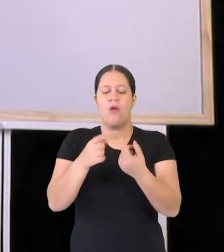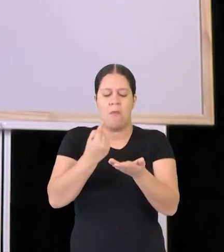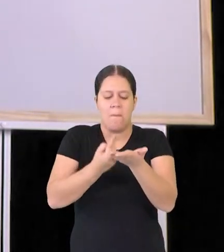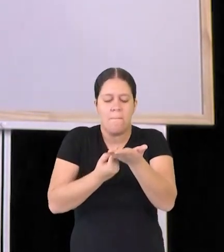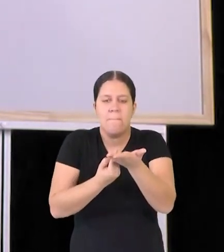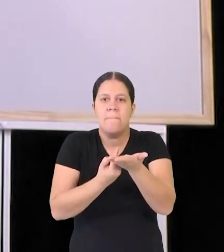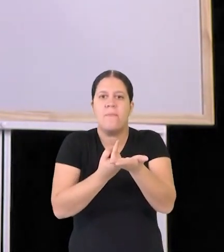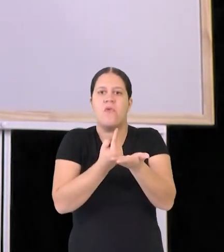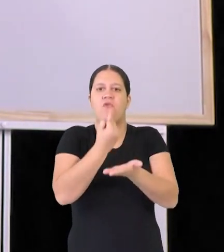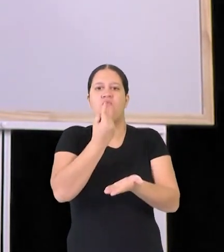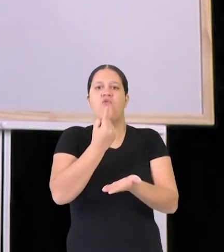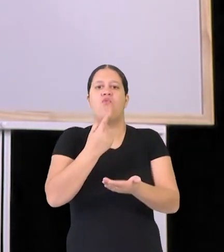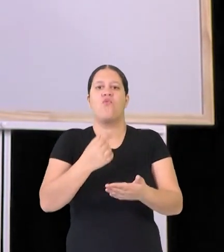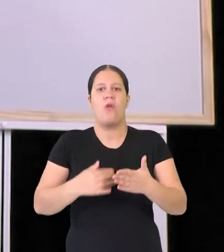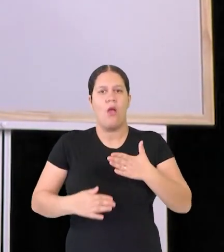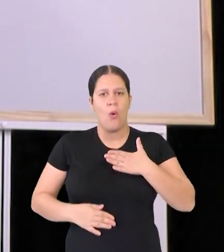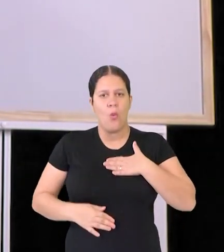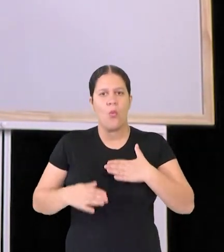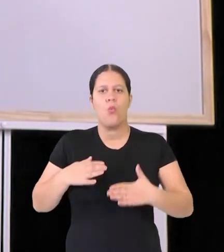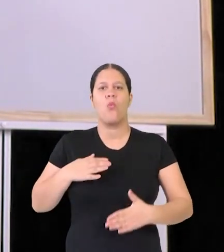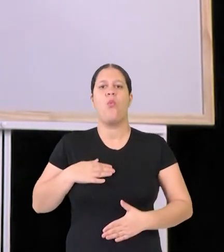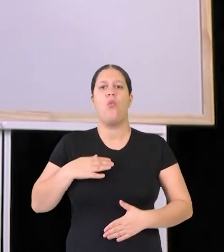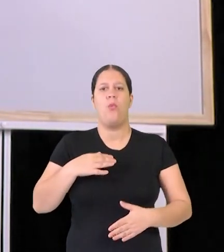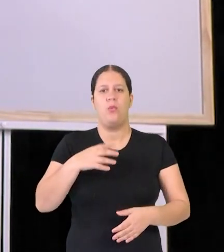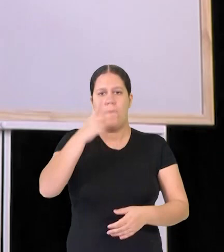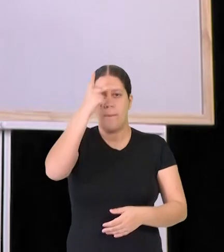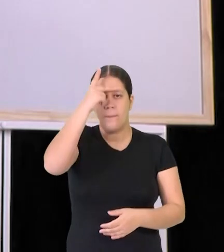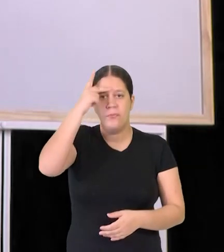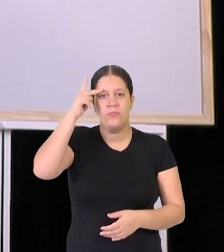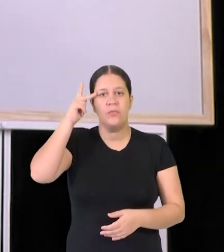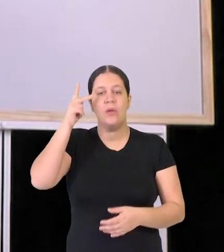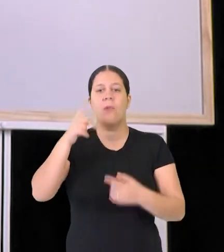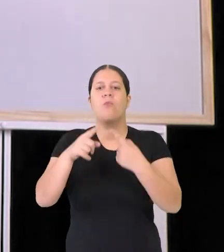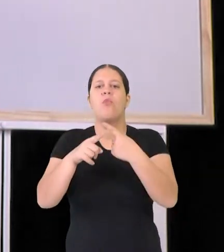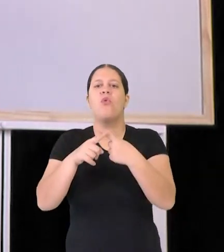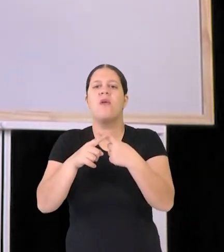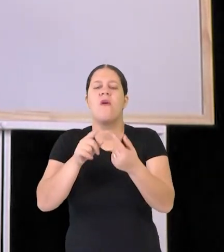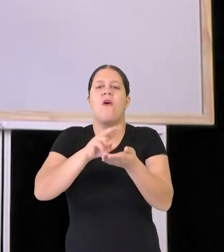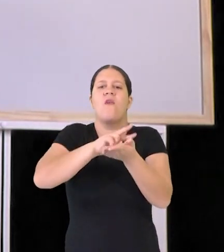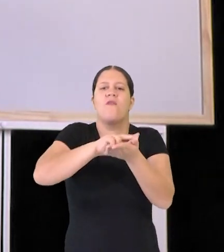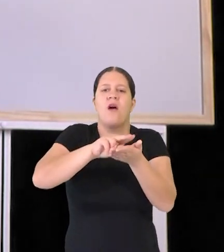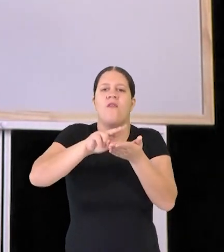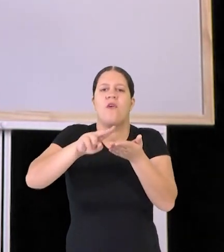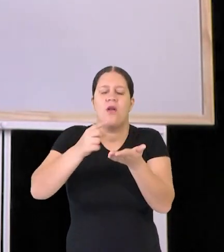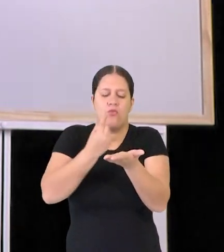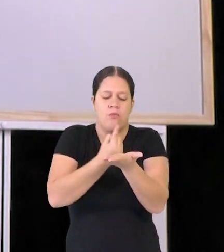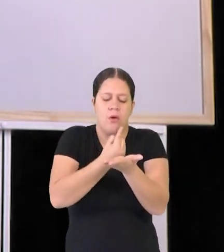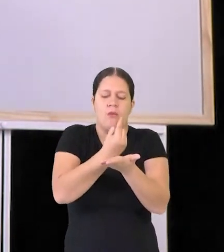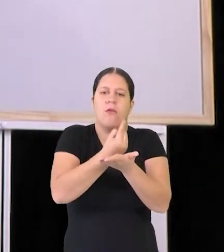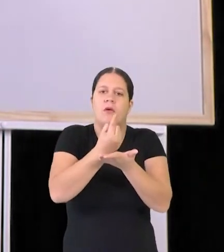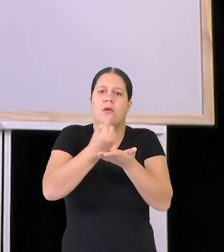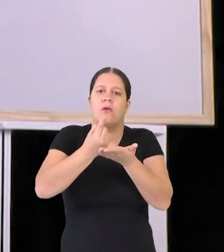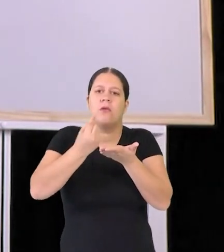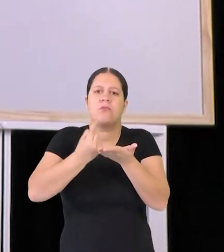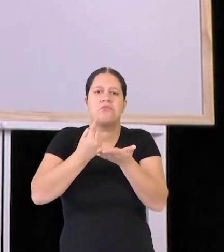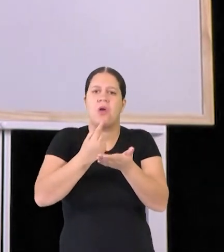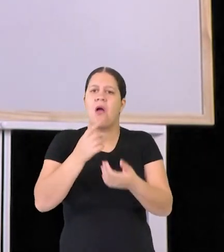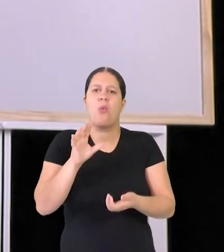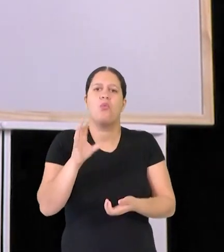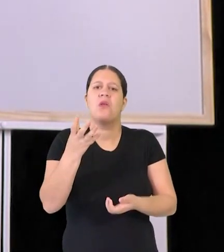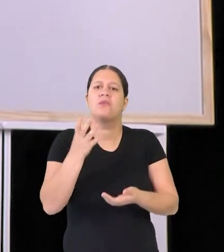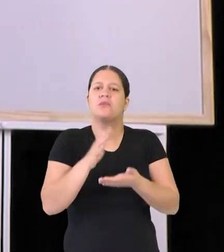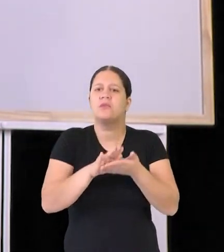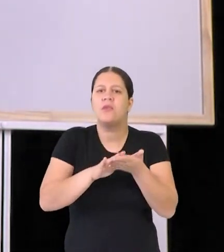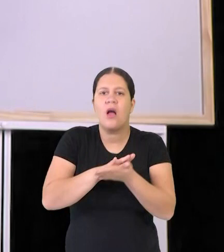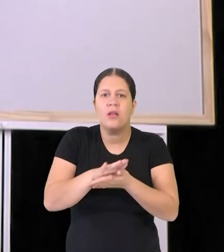de fato furar, né, a pele da pessoa. Agora, por que vários pregos então espalhados não iriam causar essa mesma